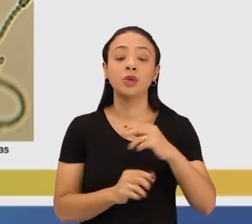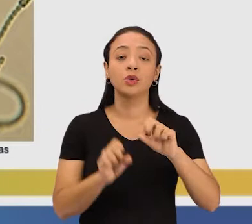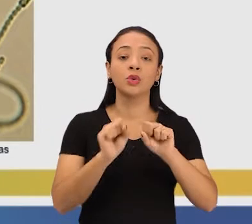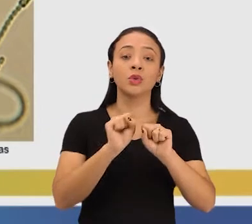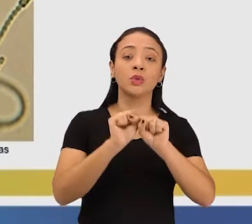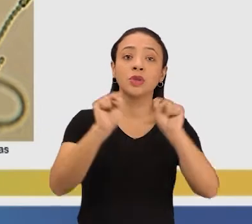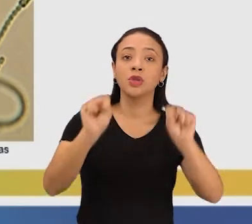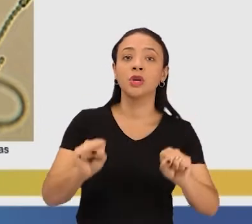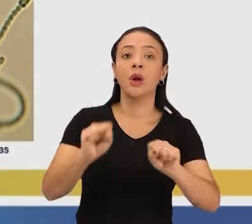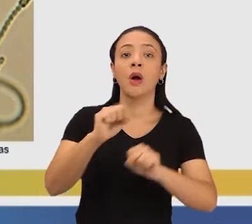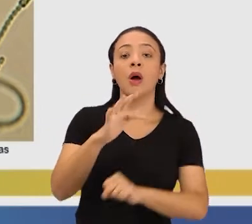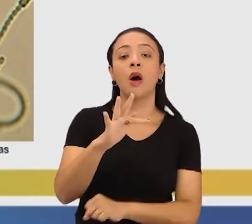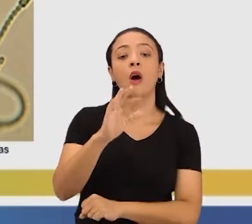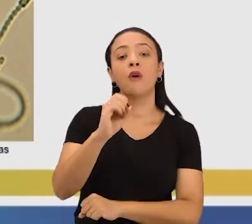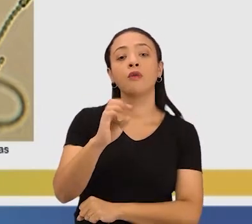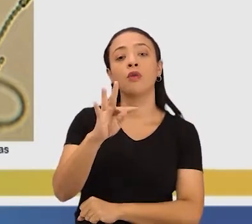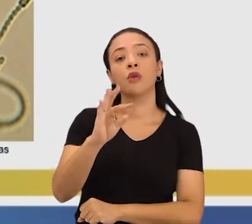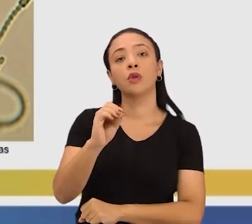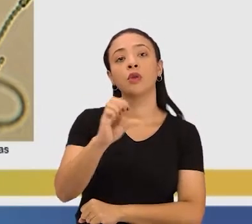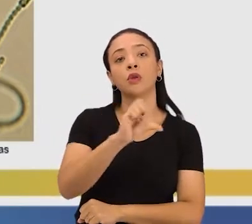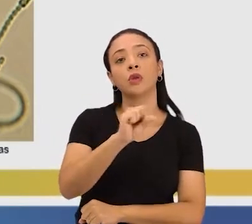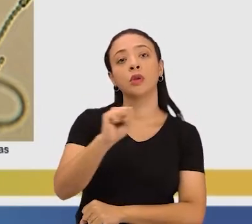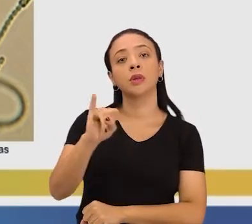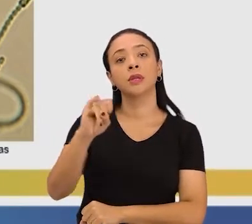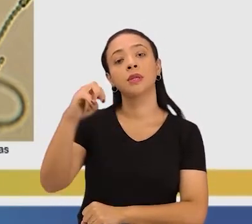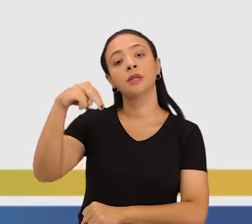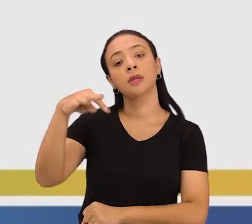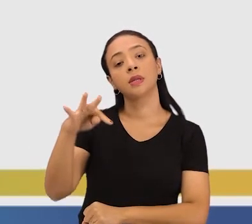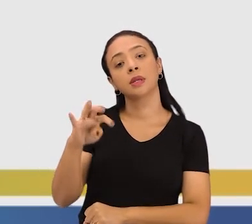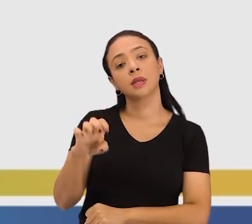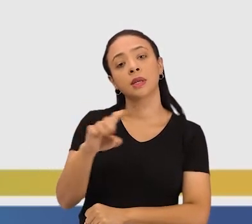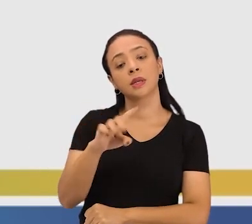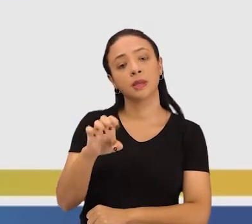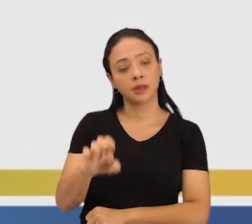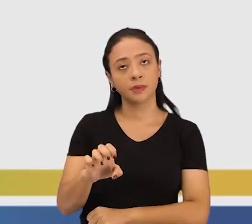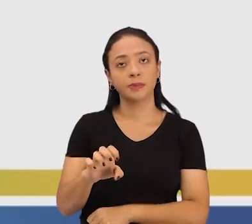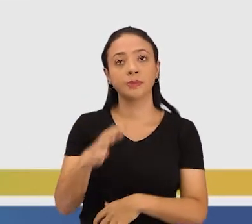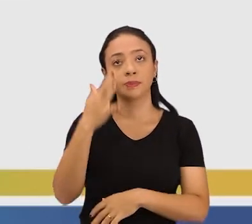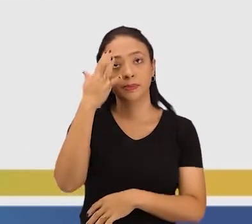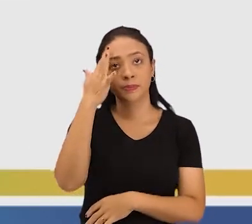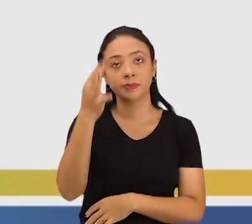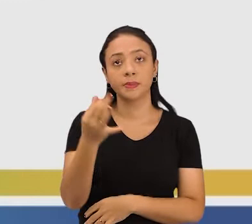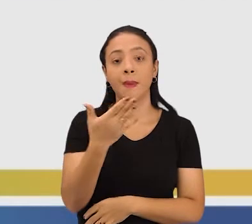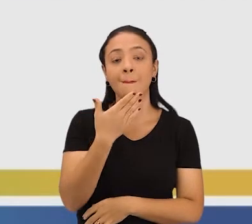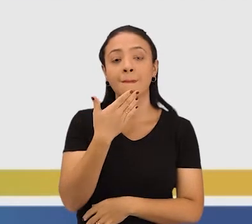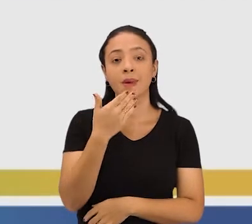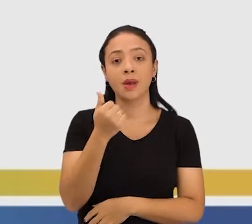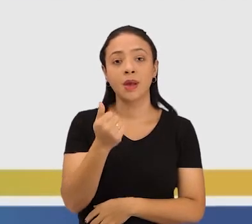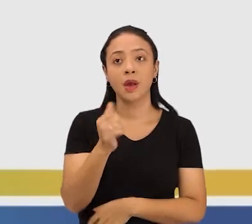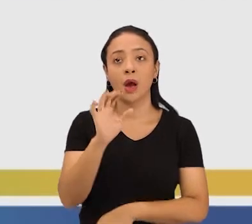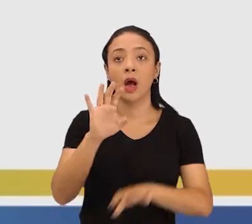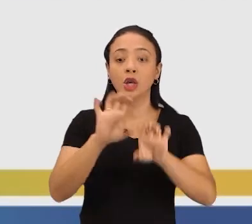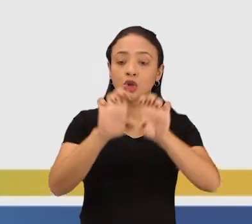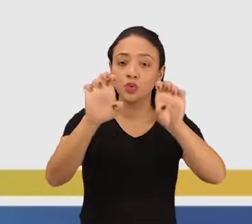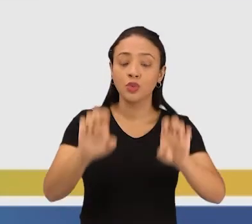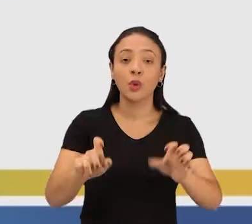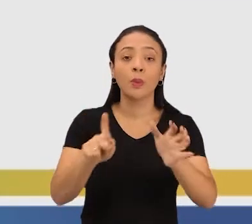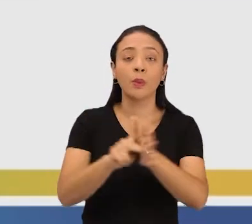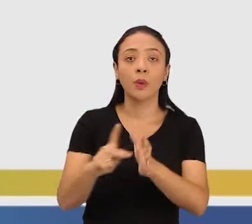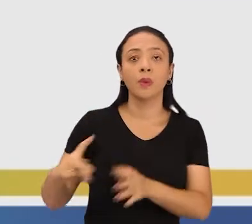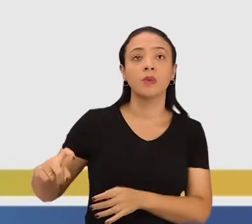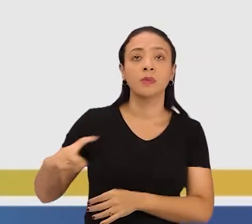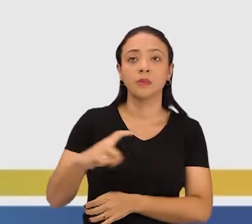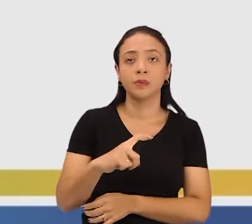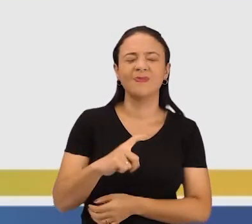também chamadas de fotossintetizantes. E aí vamos entender um pouquinho agora sobre a morfologia das